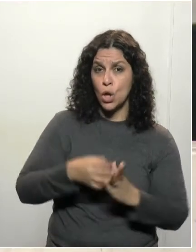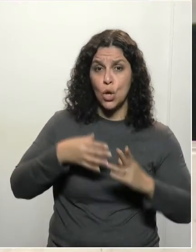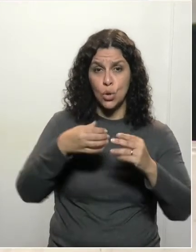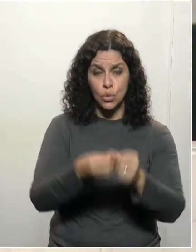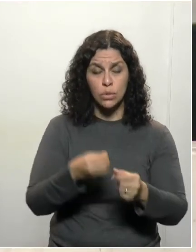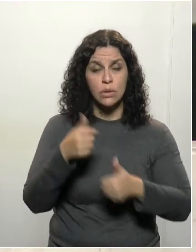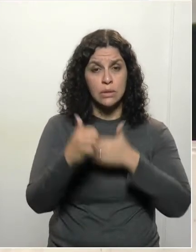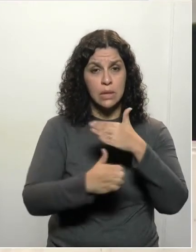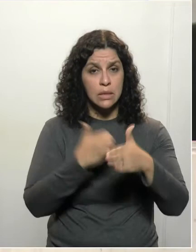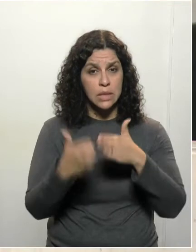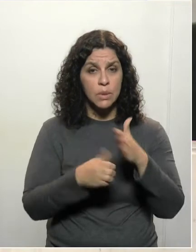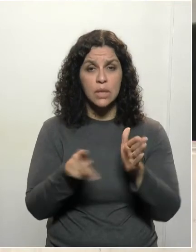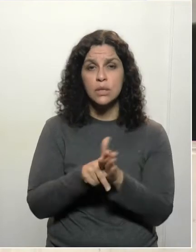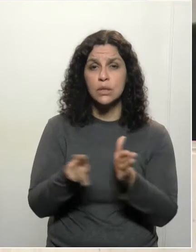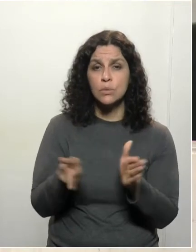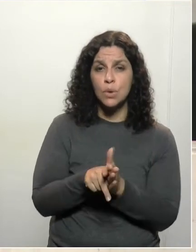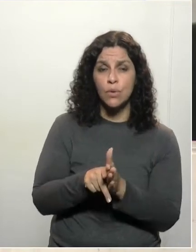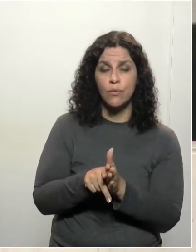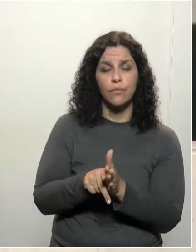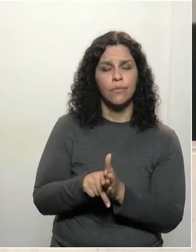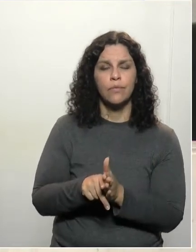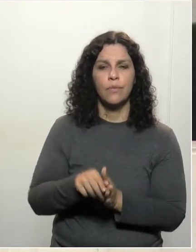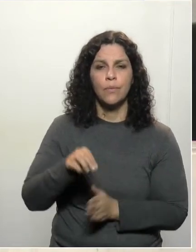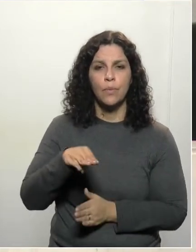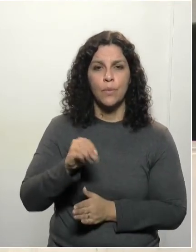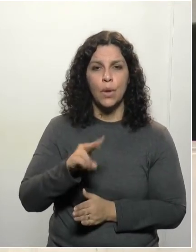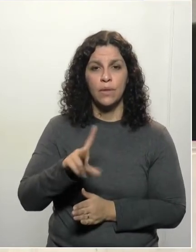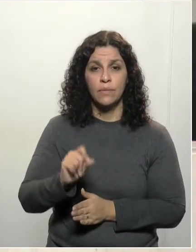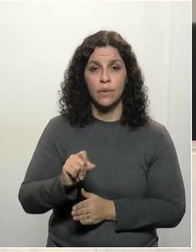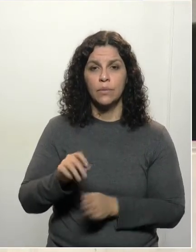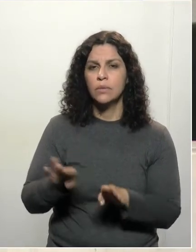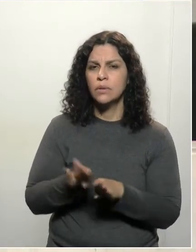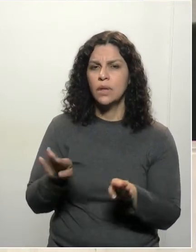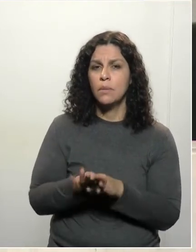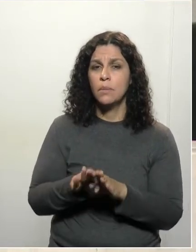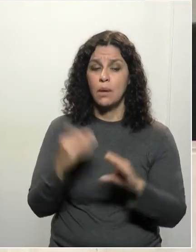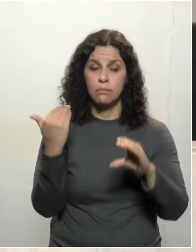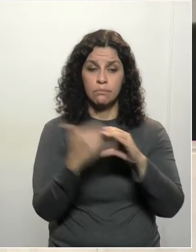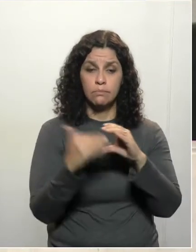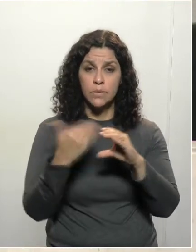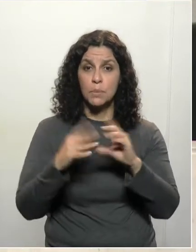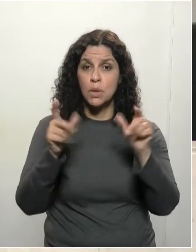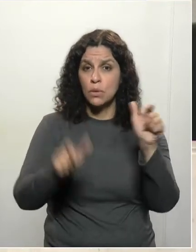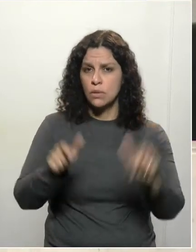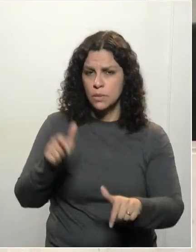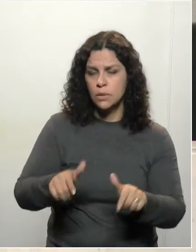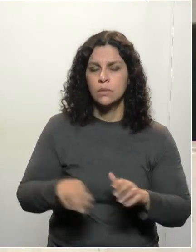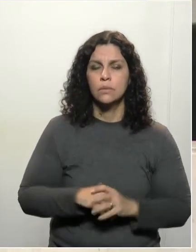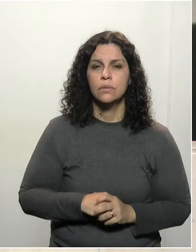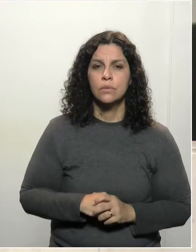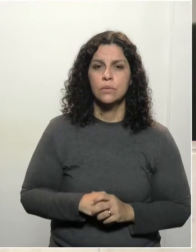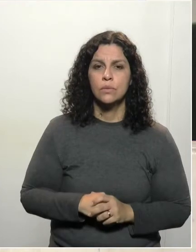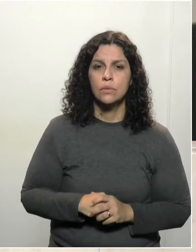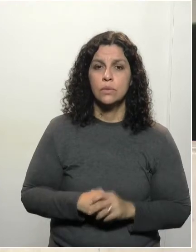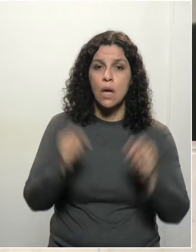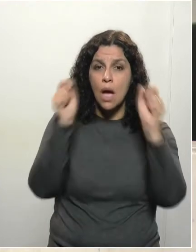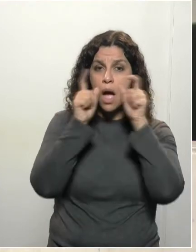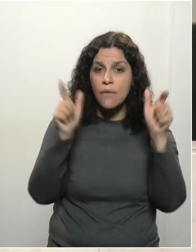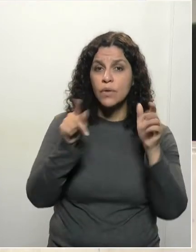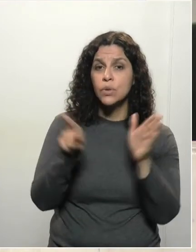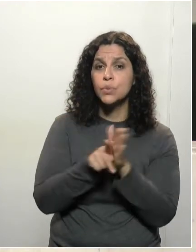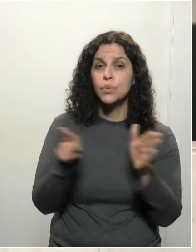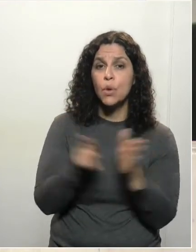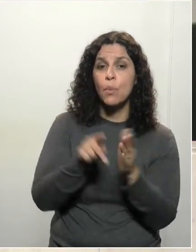prestadoras de serviço móvel pessoal a enviar aos seus respectivos usuários alerta de